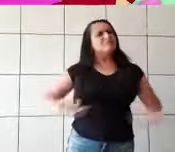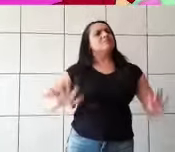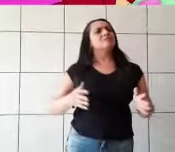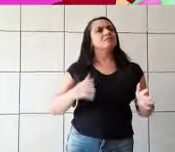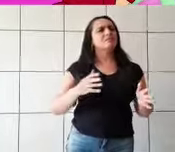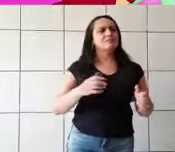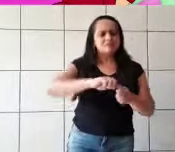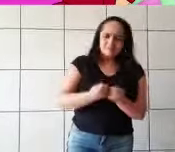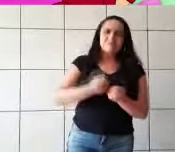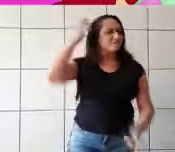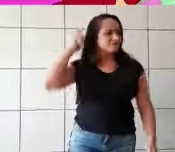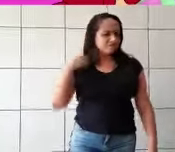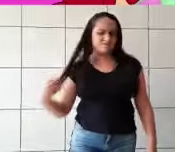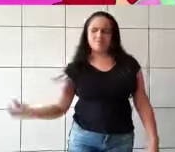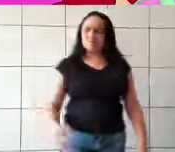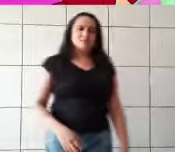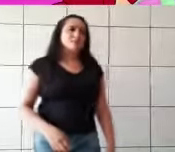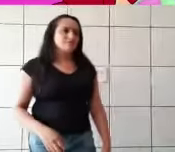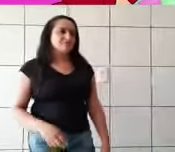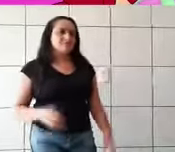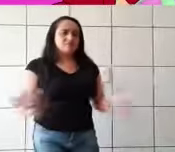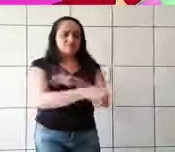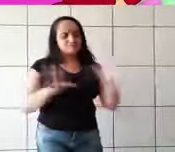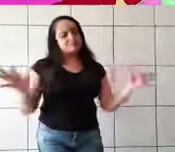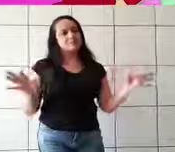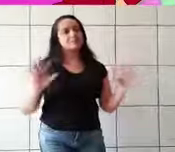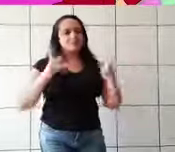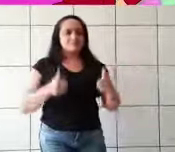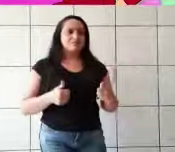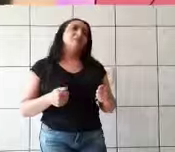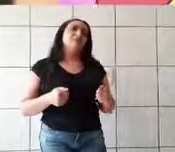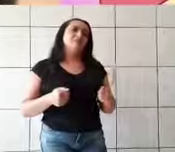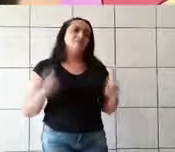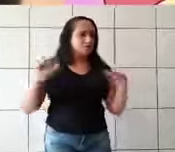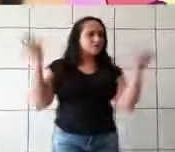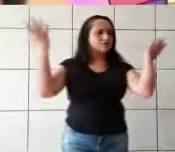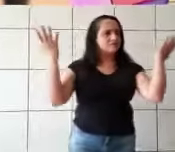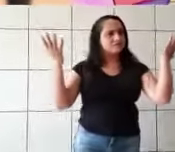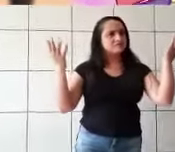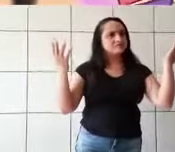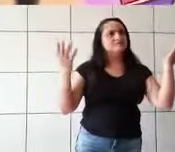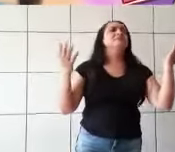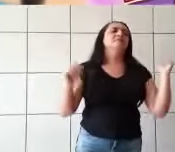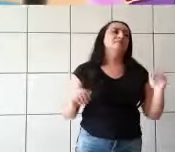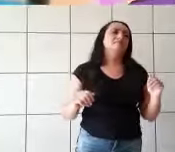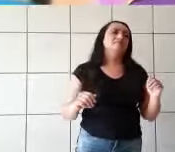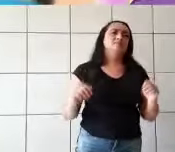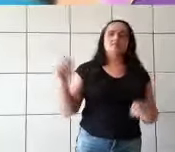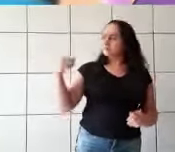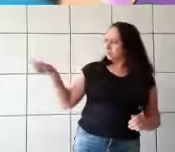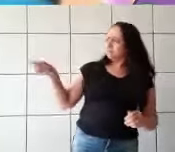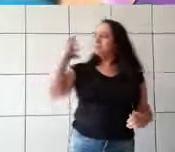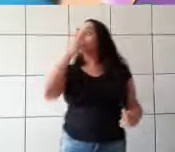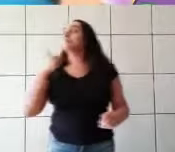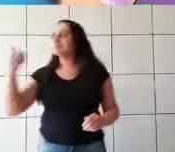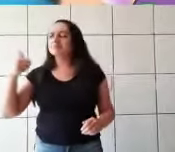baile haviam terminado. Vocês estão lindas, meninas! Muito lindas! Cinderela criou coragem e perguntou à